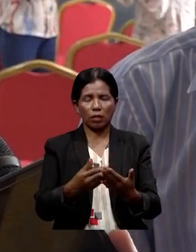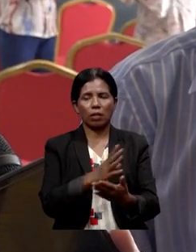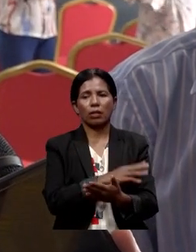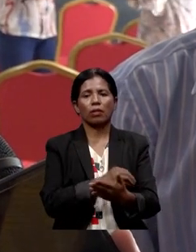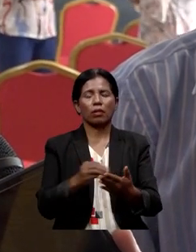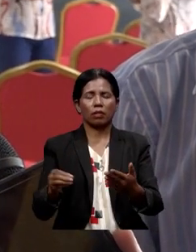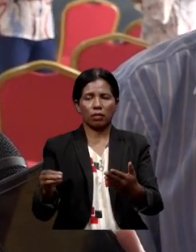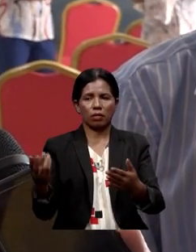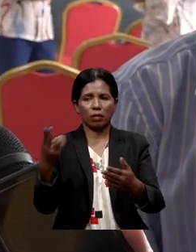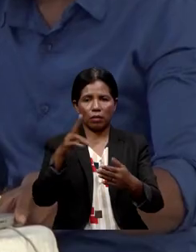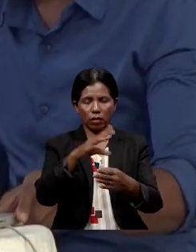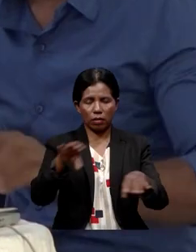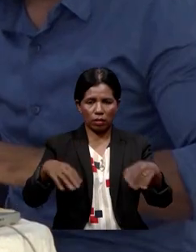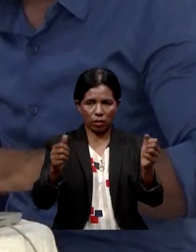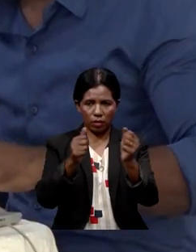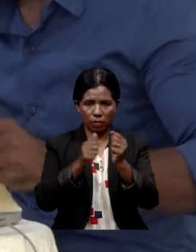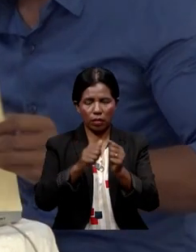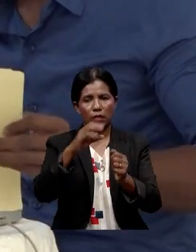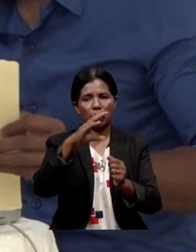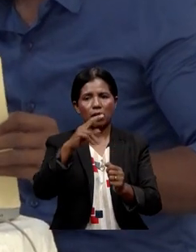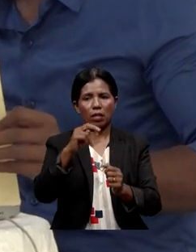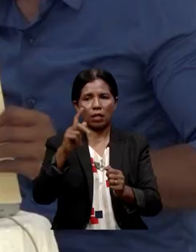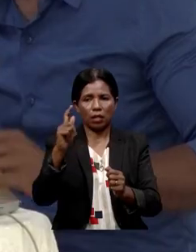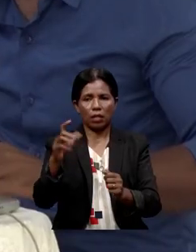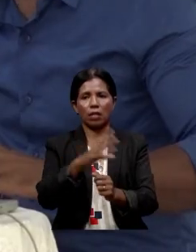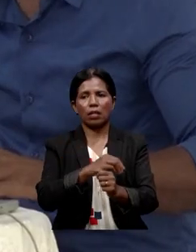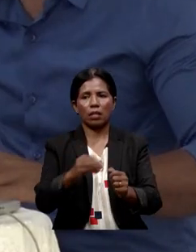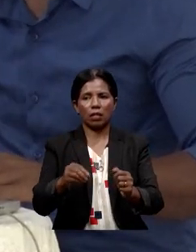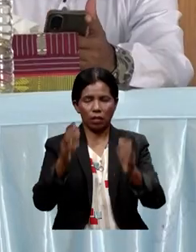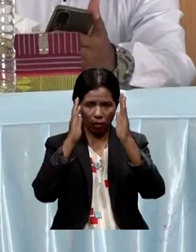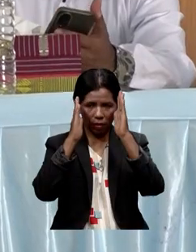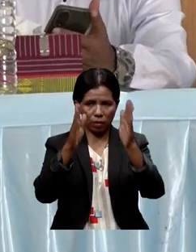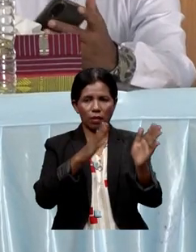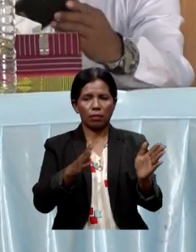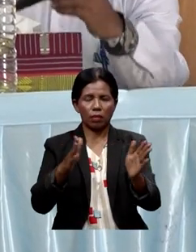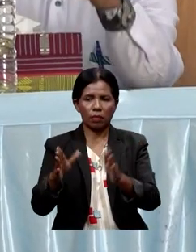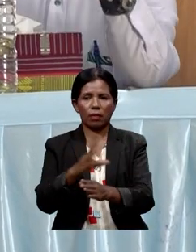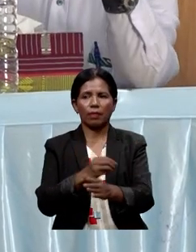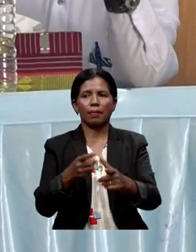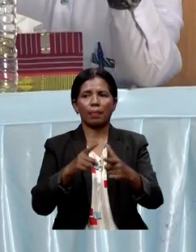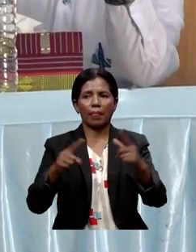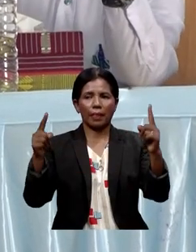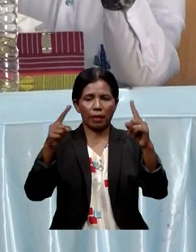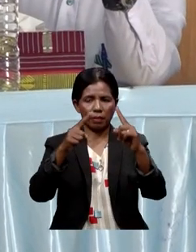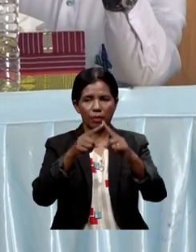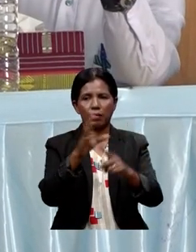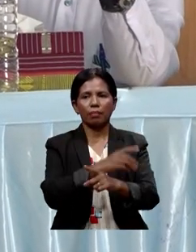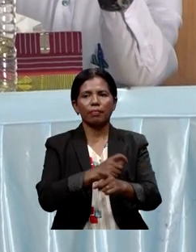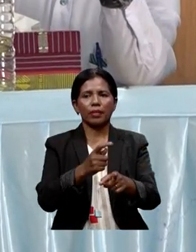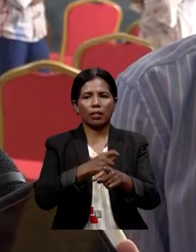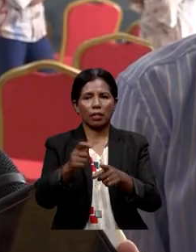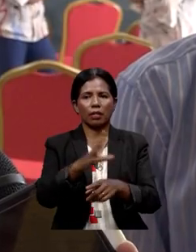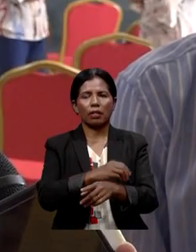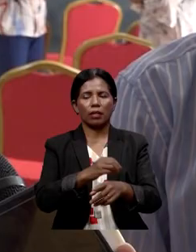com vários colaboradores da CNE, para de facto podermos já estar preparados, melhor preparados para o terreno. Já